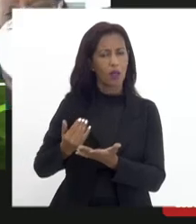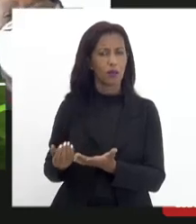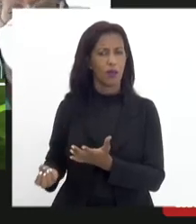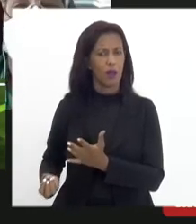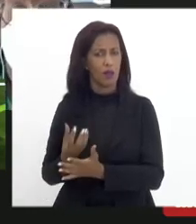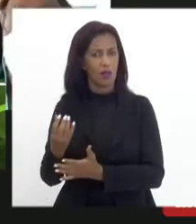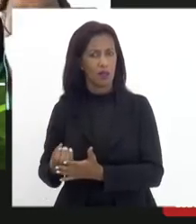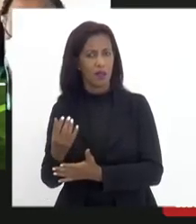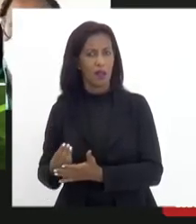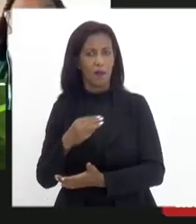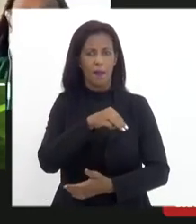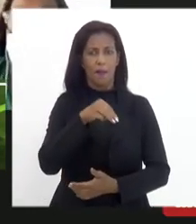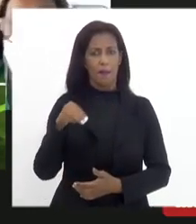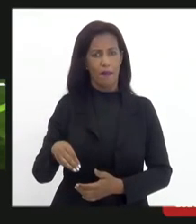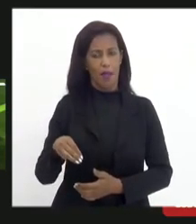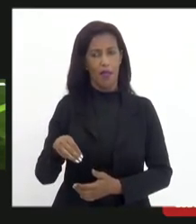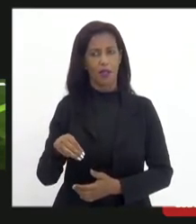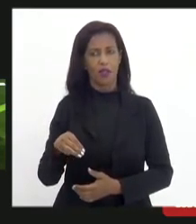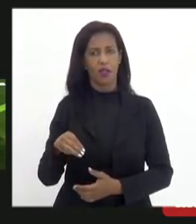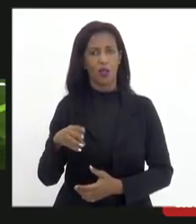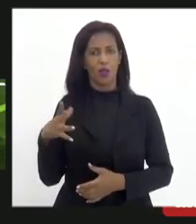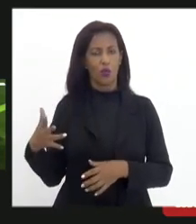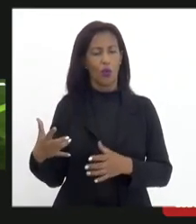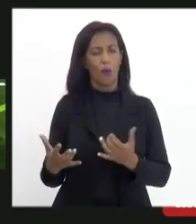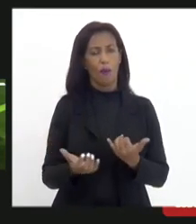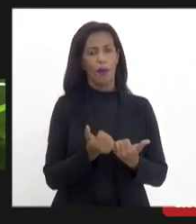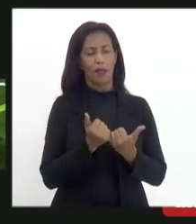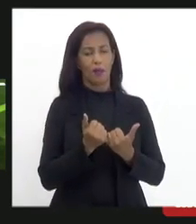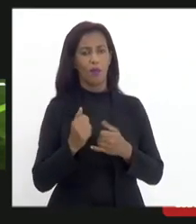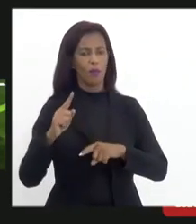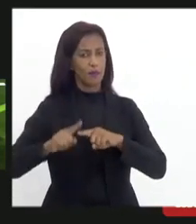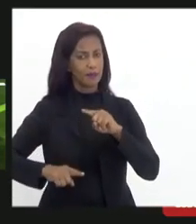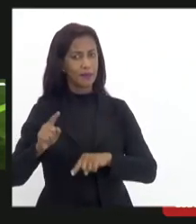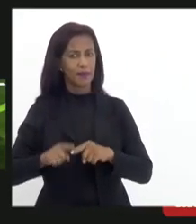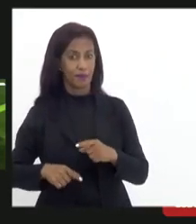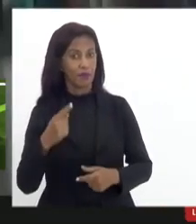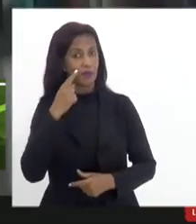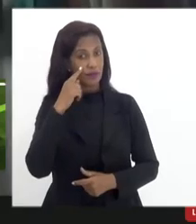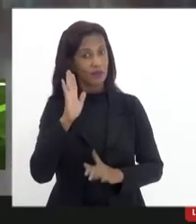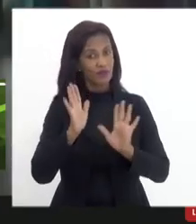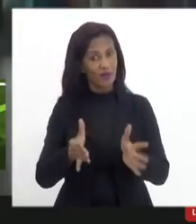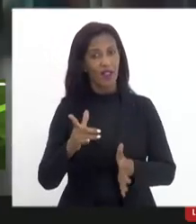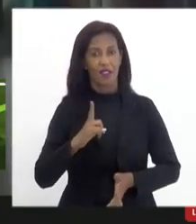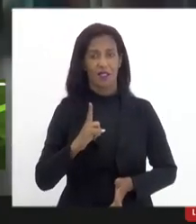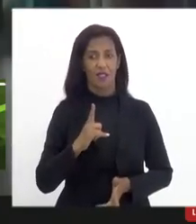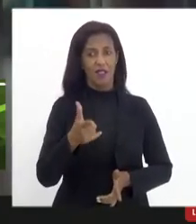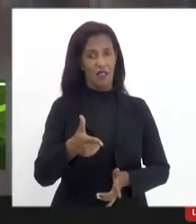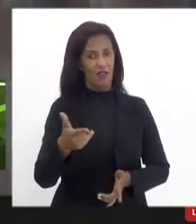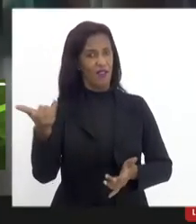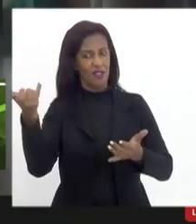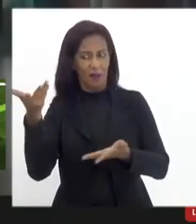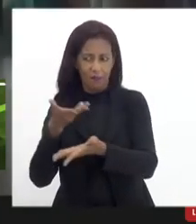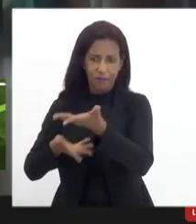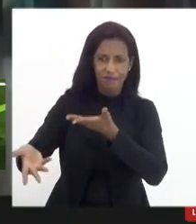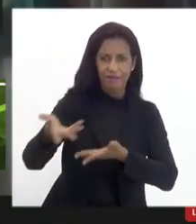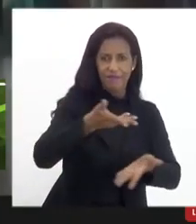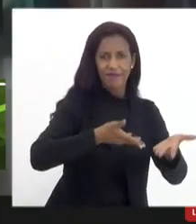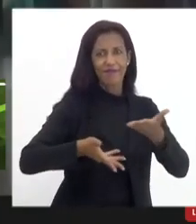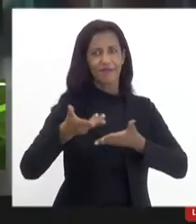de mestre do patrimônio imaterial. Quer dizer, você veja que teve essa, não só a escuta, a